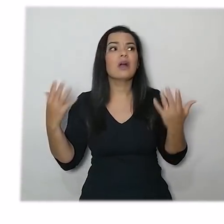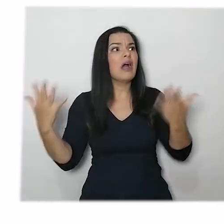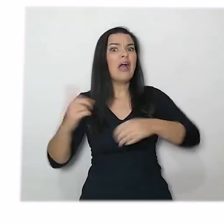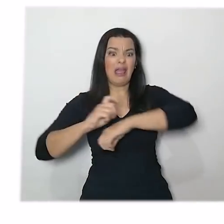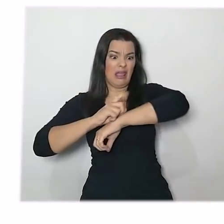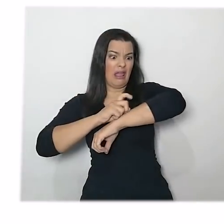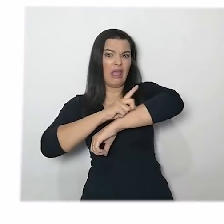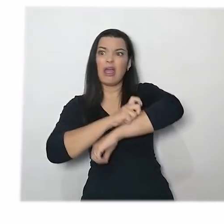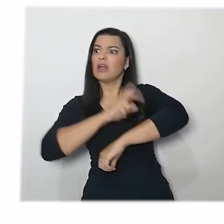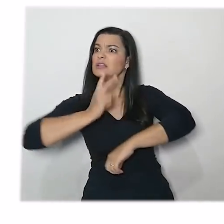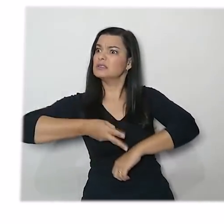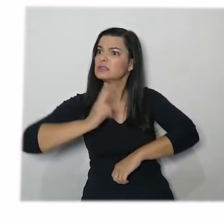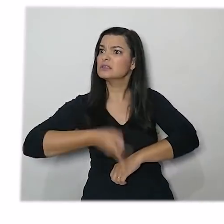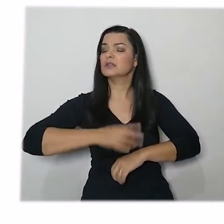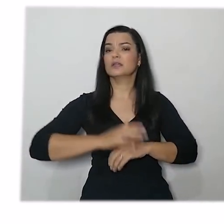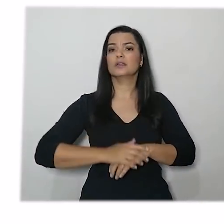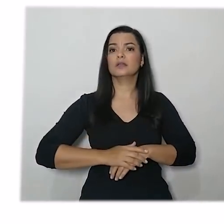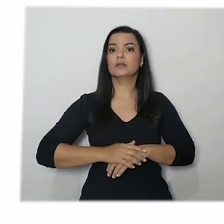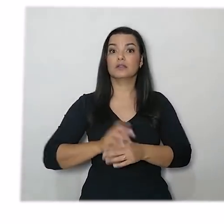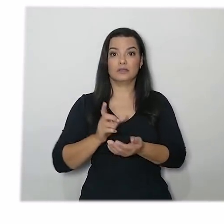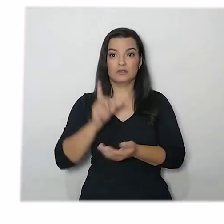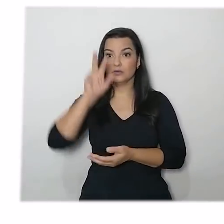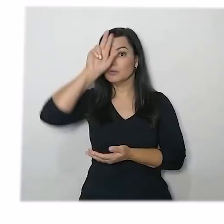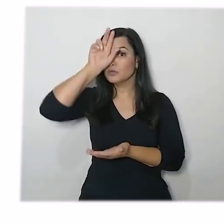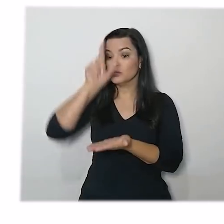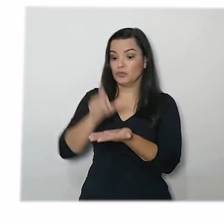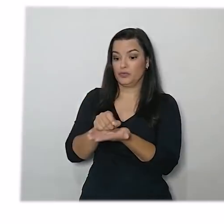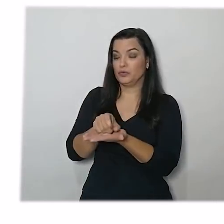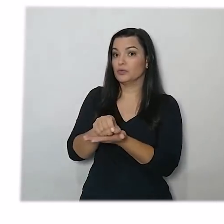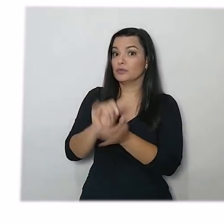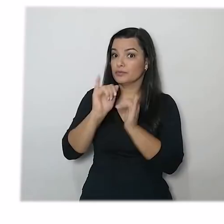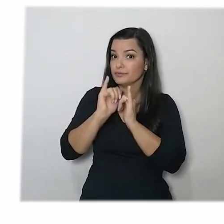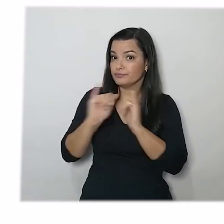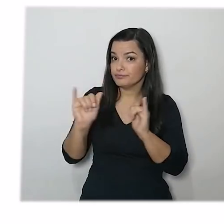lagarta faz, dizia a formiga.